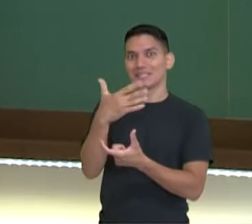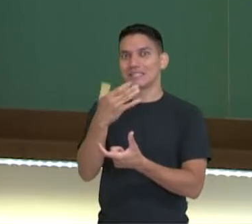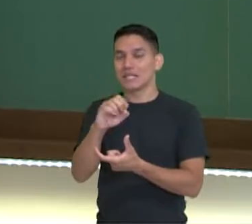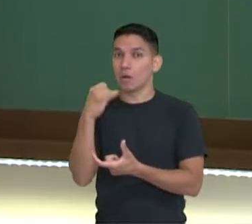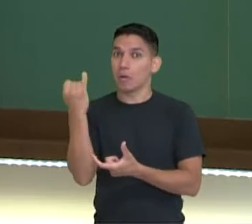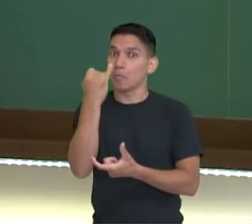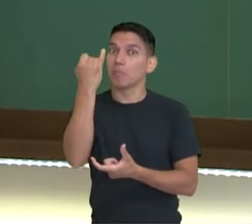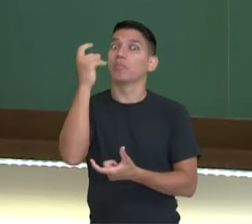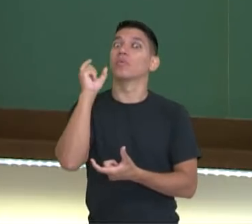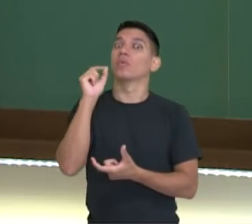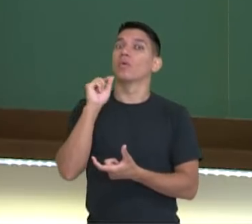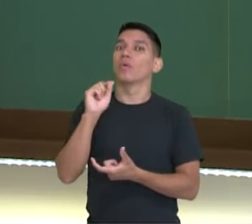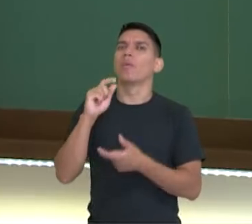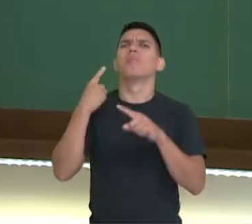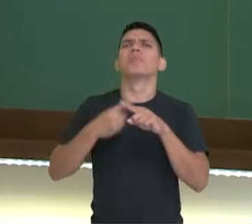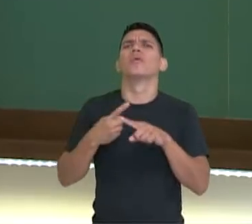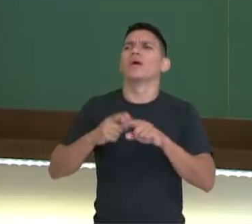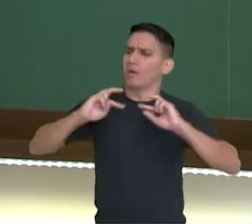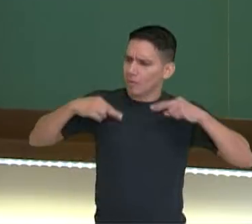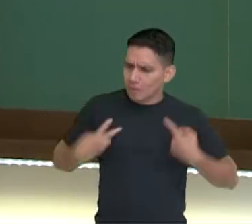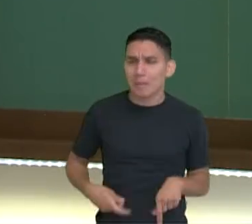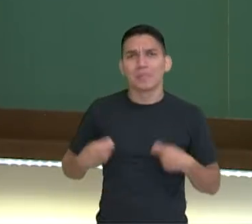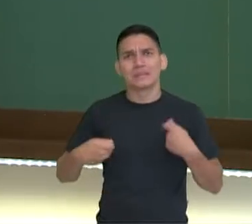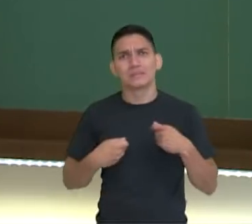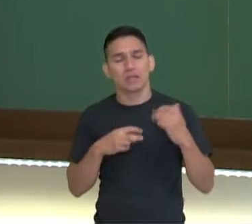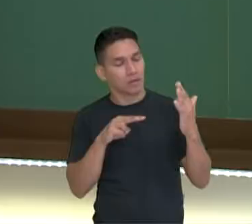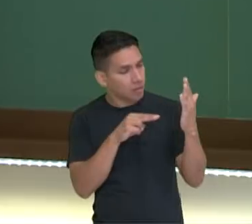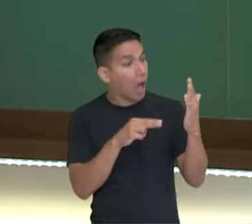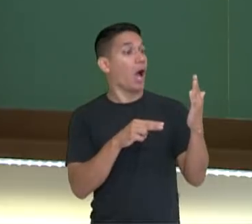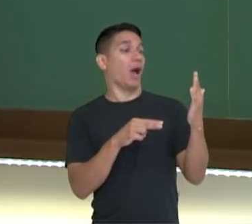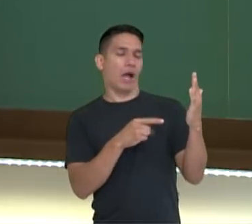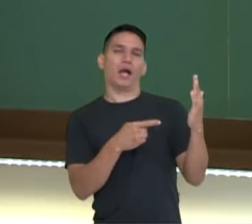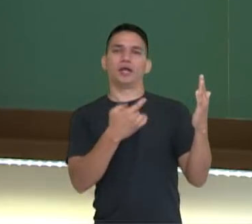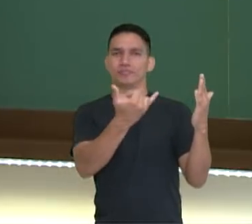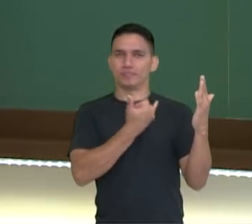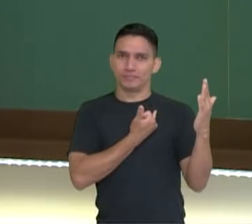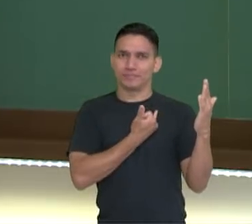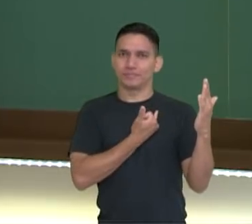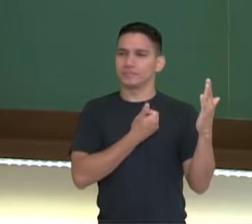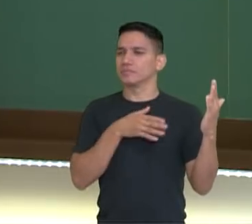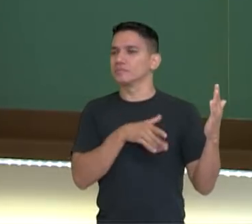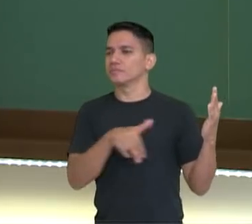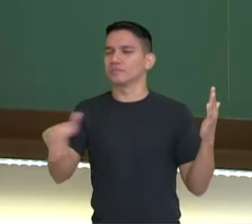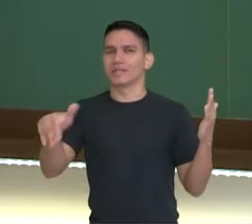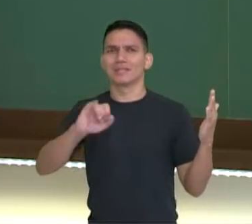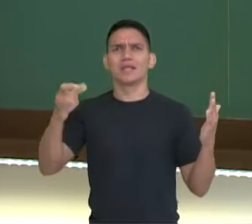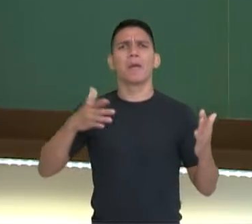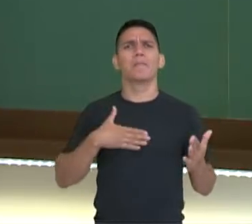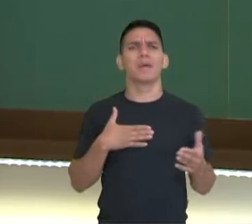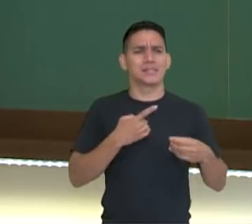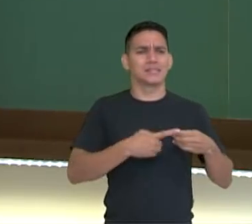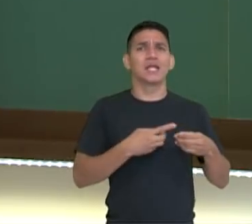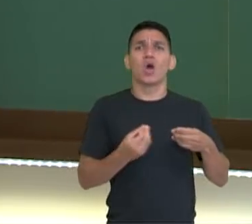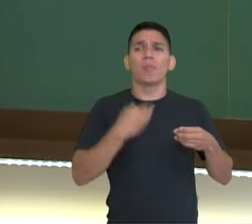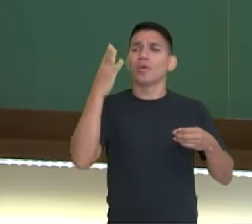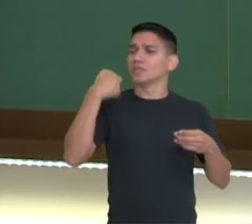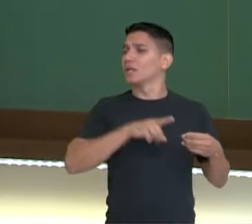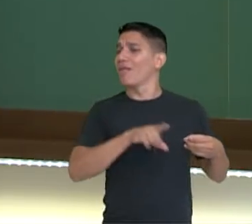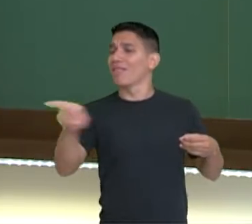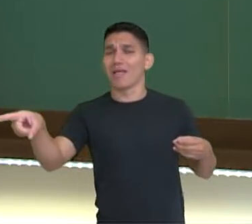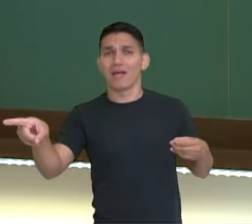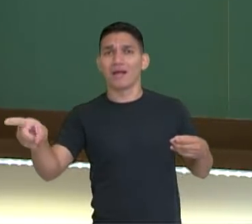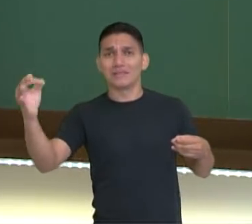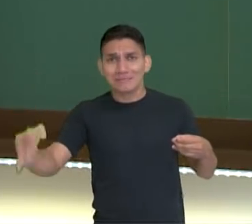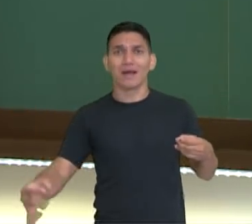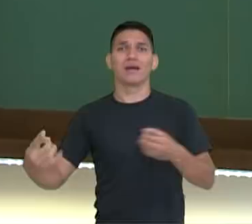humano precisa disso? Se eu estou na minha cidade, como que eu vou me deslocar de um lugar para o outro? E aí como é que eu vou voltar para